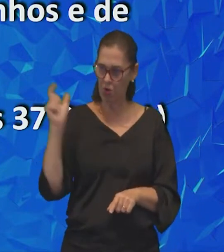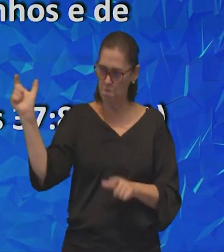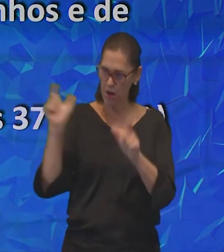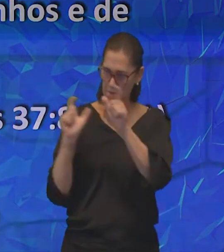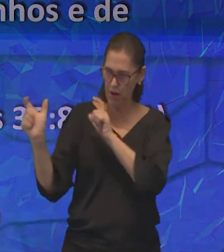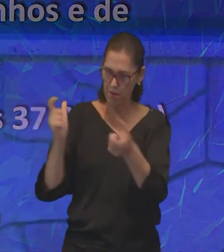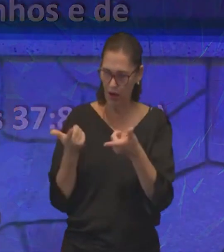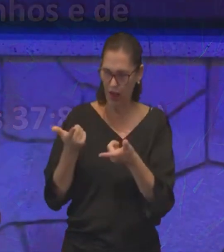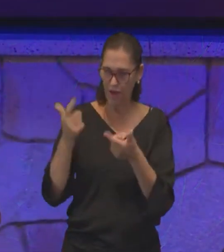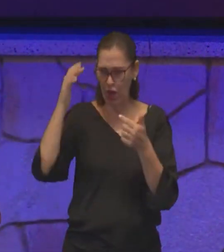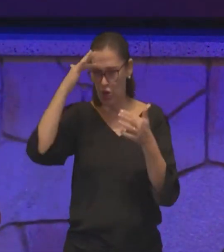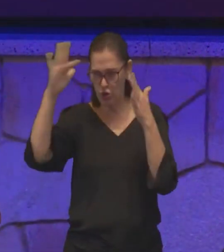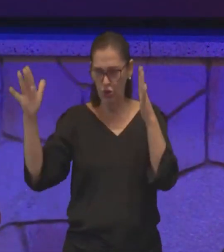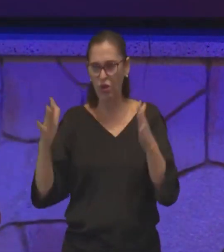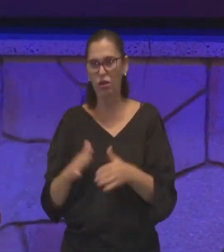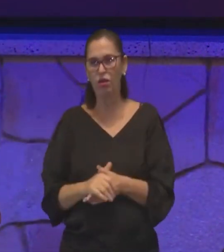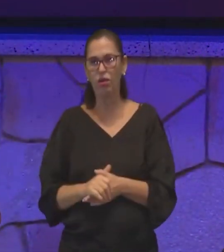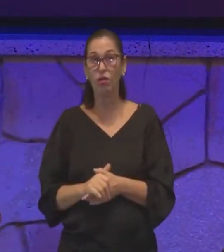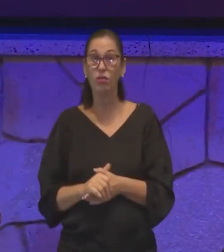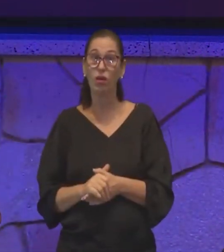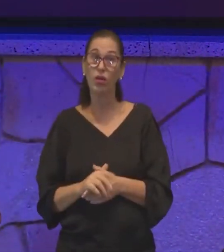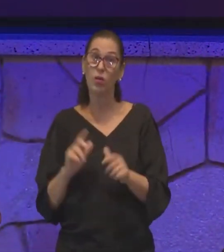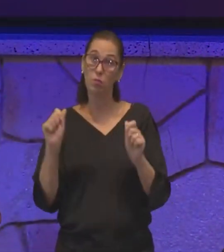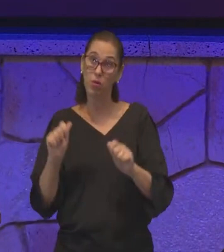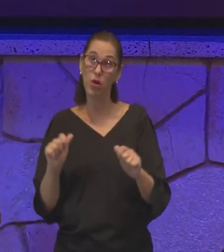seja, aquilo que é ruim pode piorar.